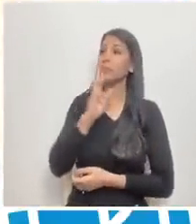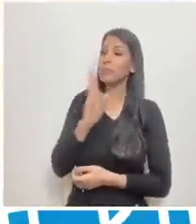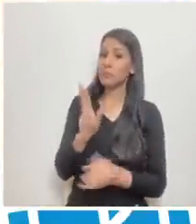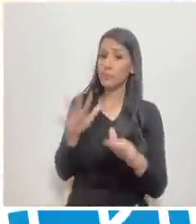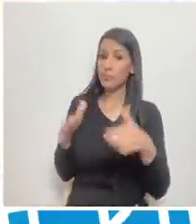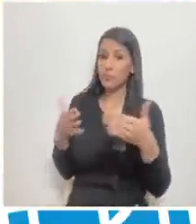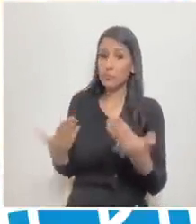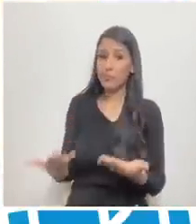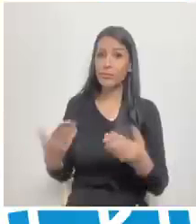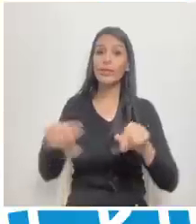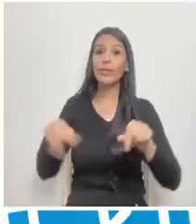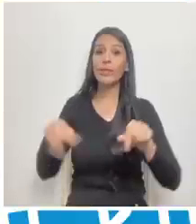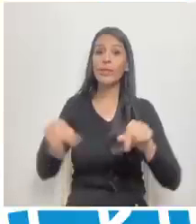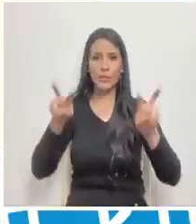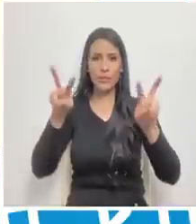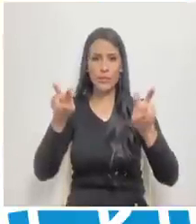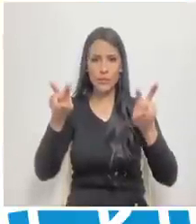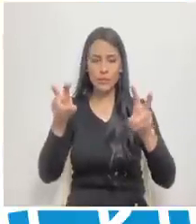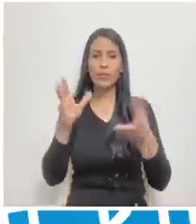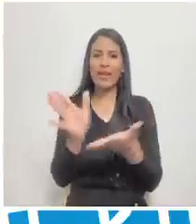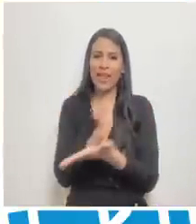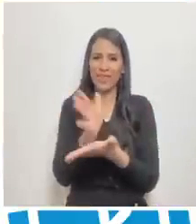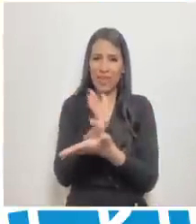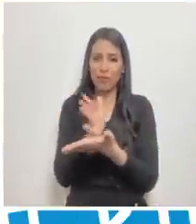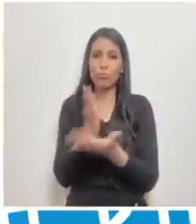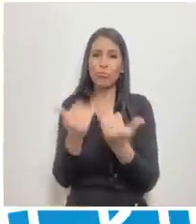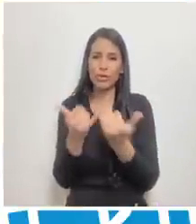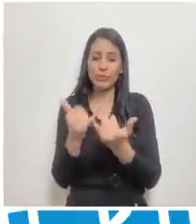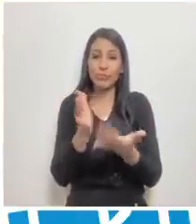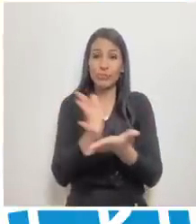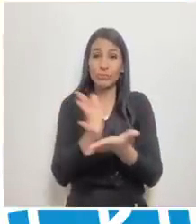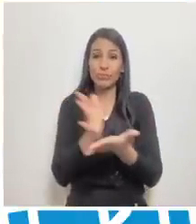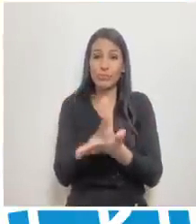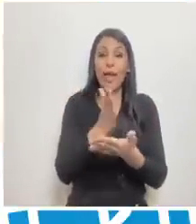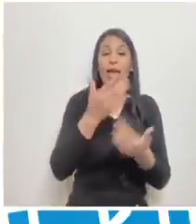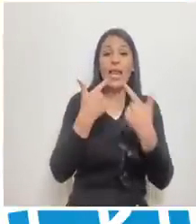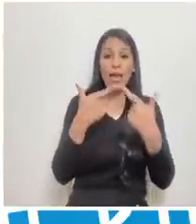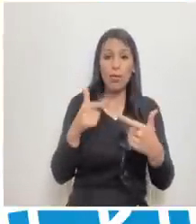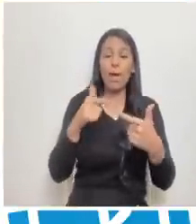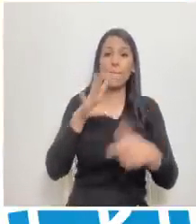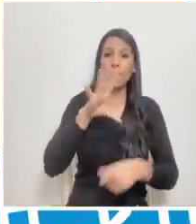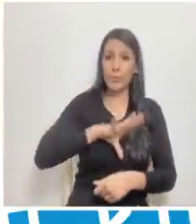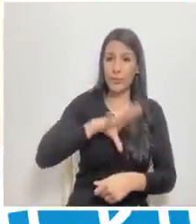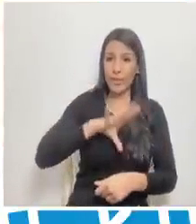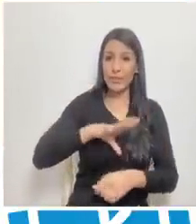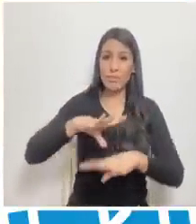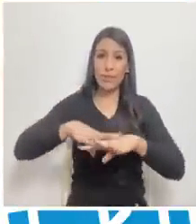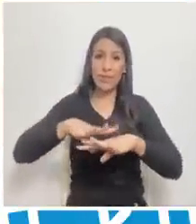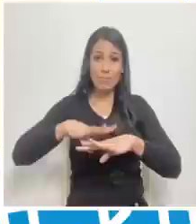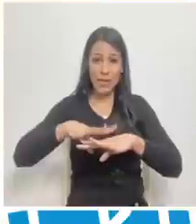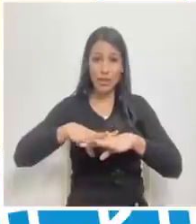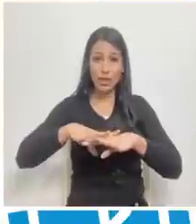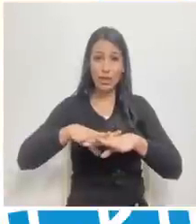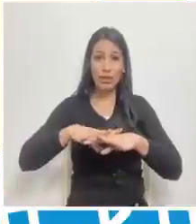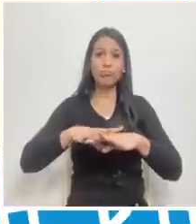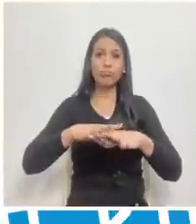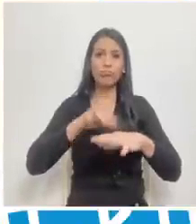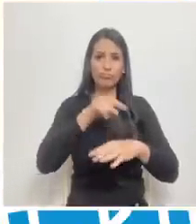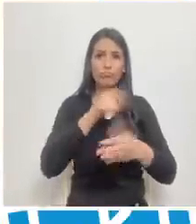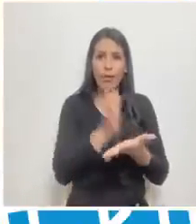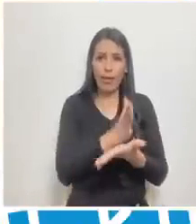assim: língua portuguesa e matemática, todos fariam. Né? Isso estaria dentro de uma